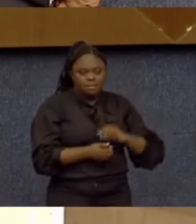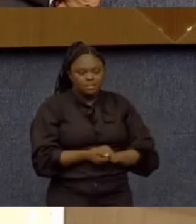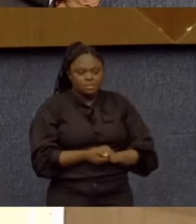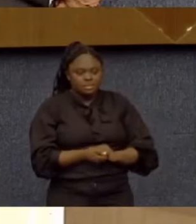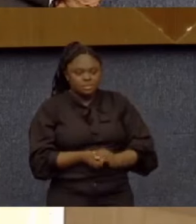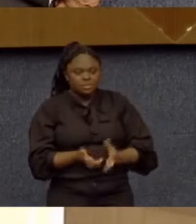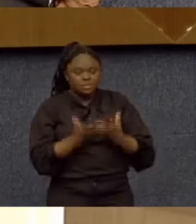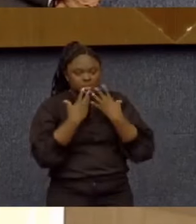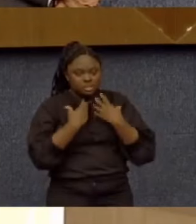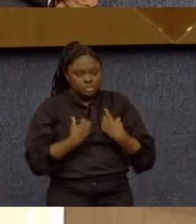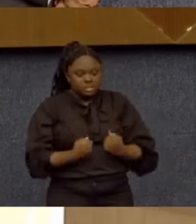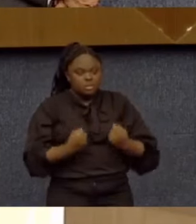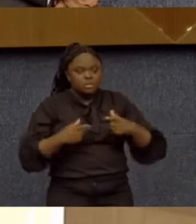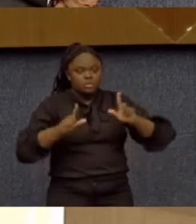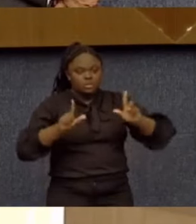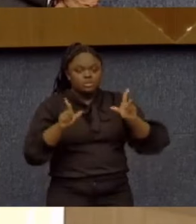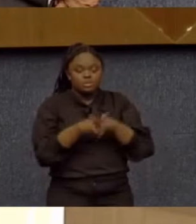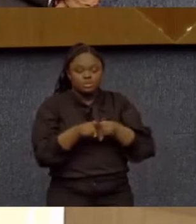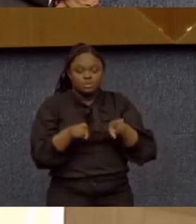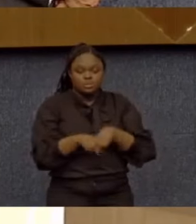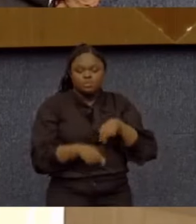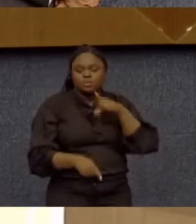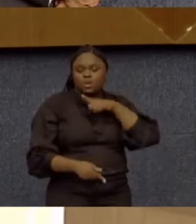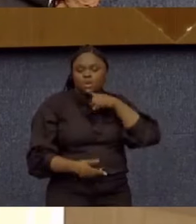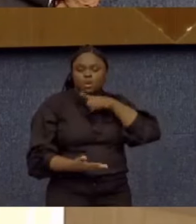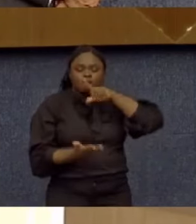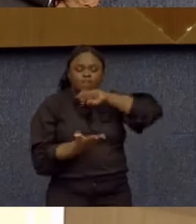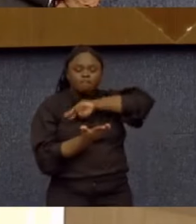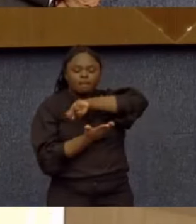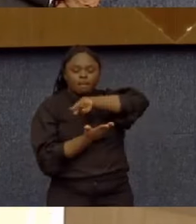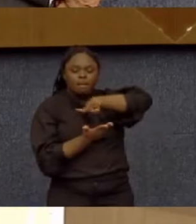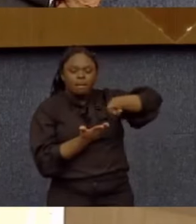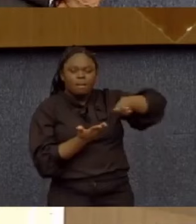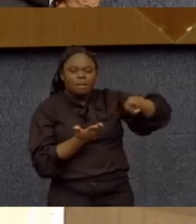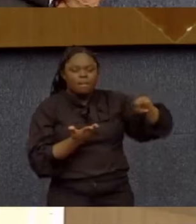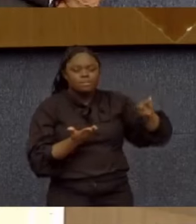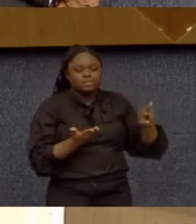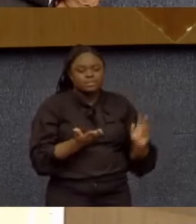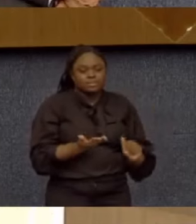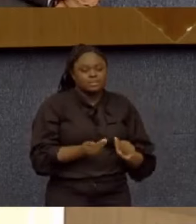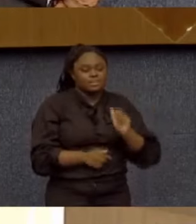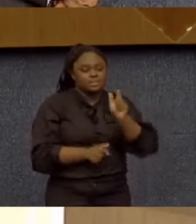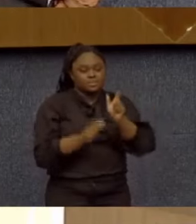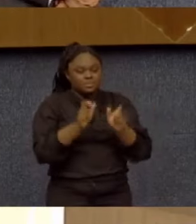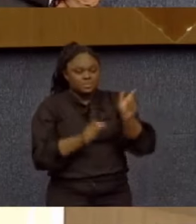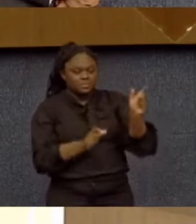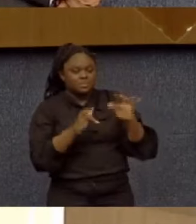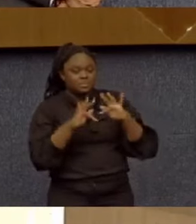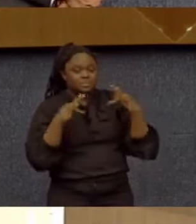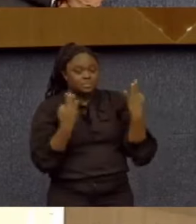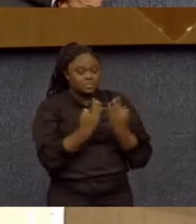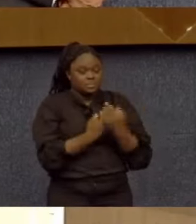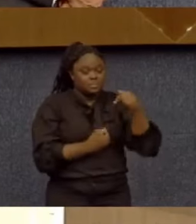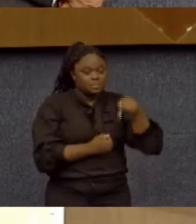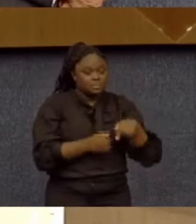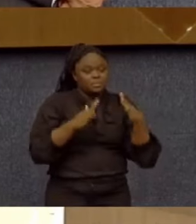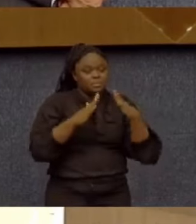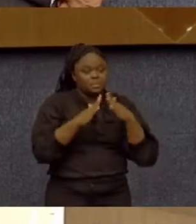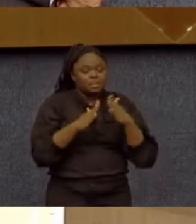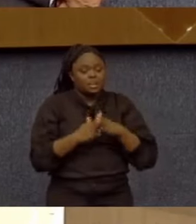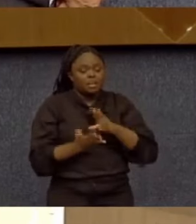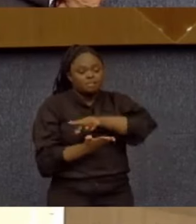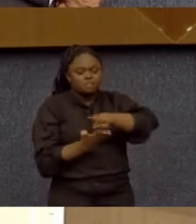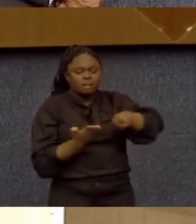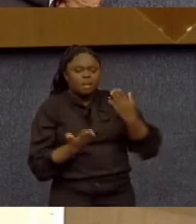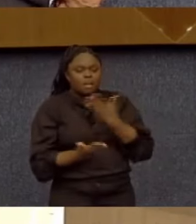Recebi título também. Tive vários parentes aqui dentro da casa, tenho vários